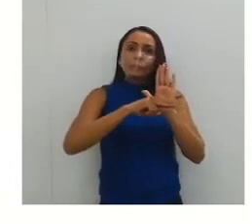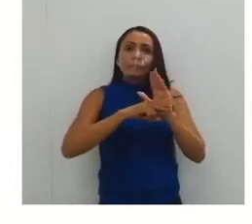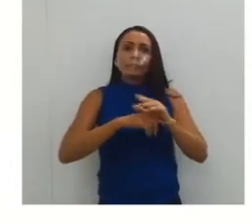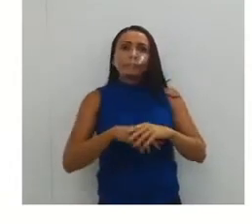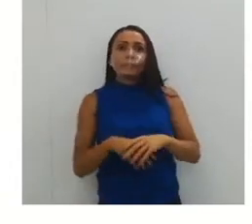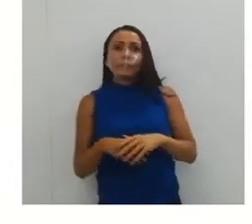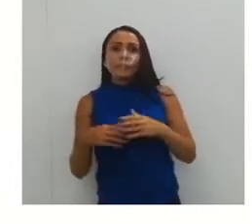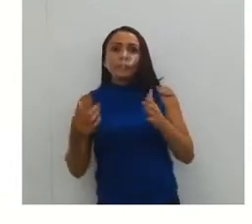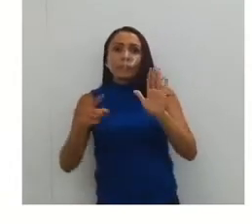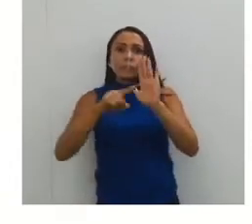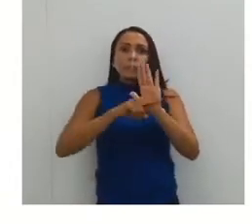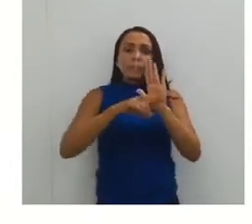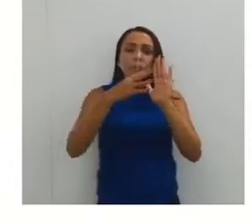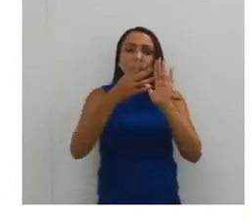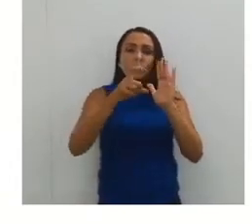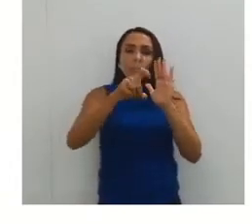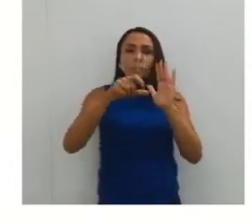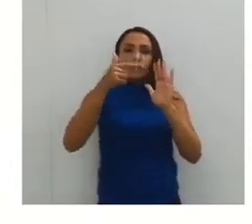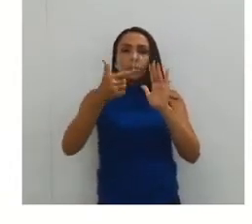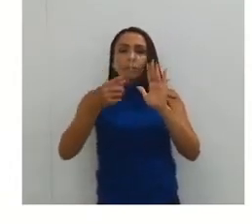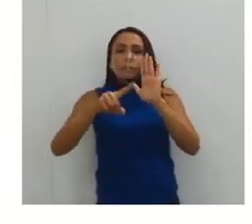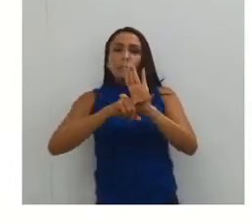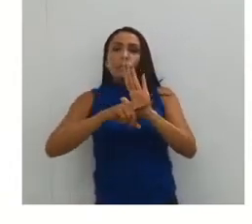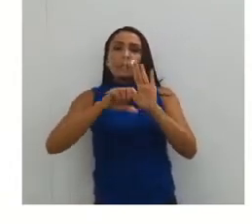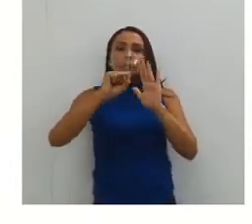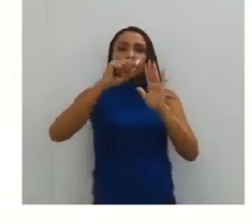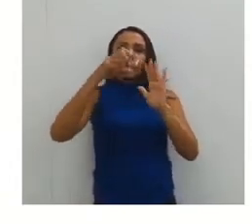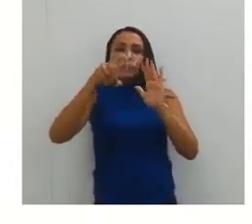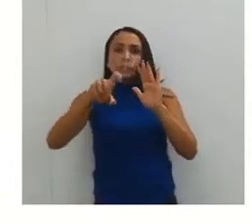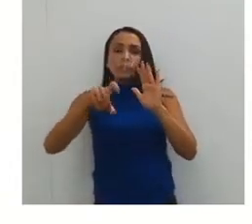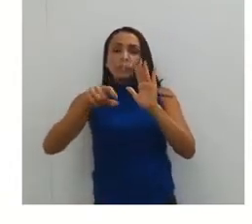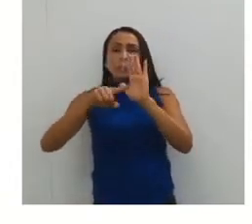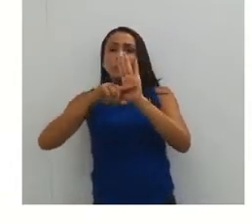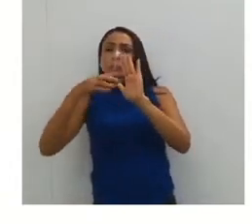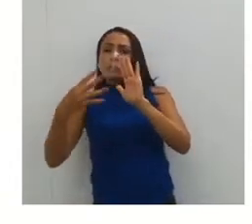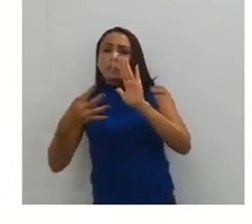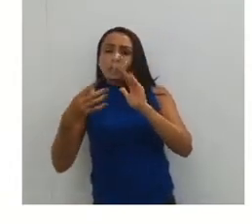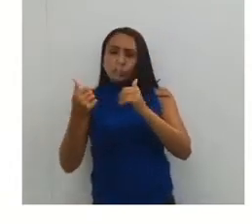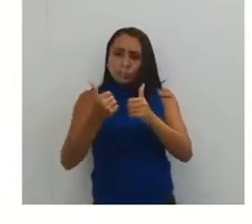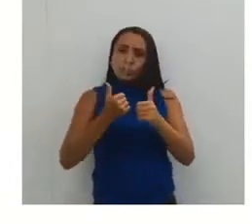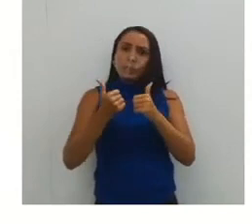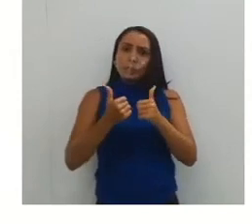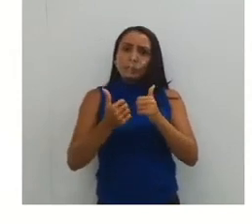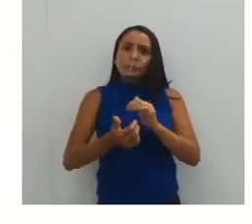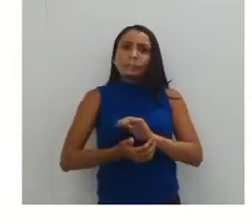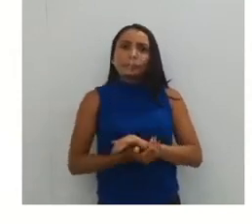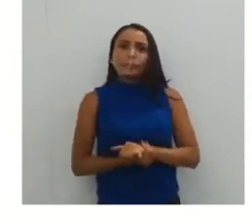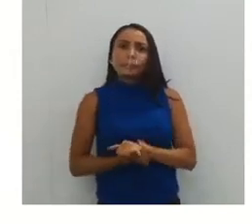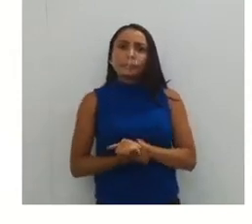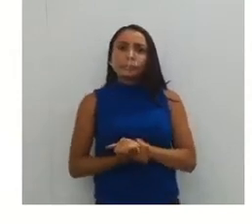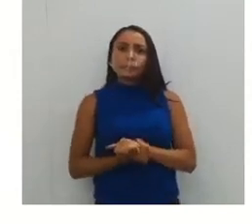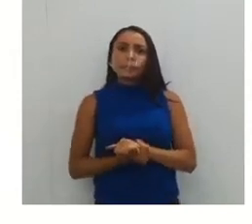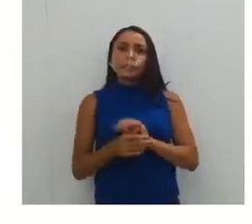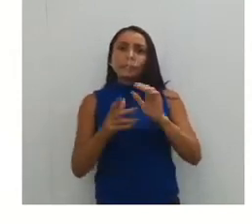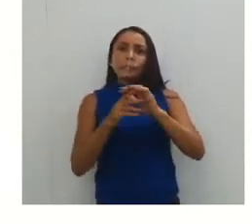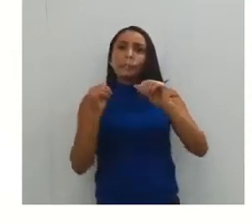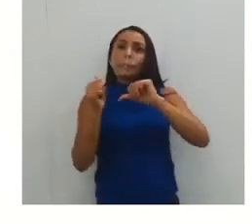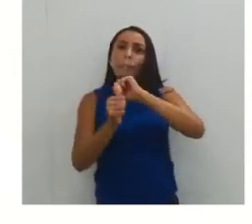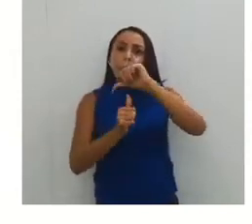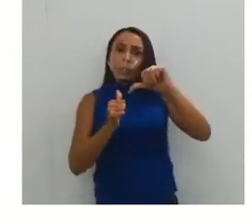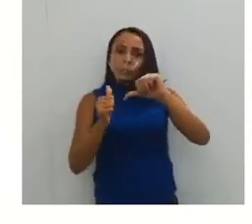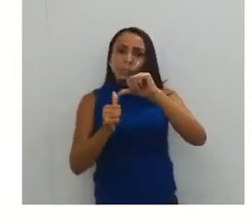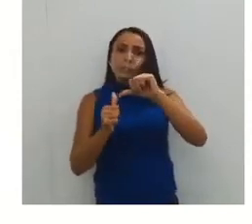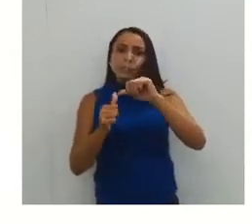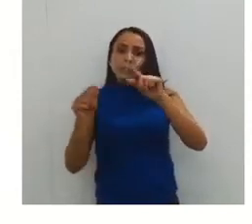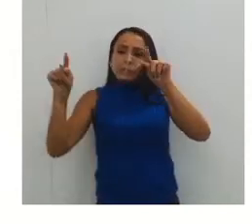menos 4x ao quadrado, menos 8x e menos 4. Beleza? O sinal de menos aí, ó, altera o sinal de